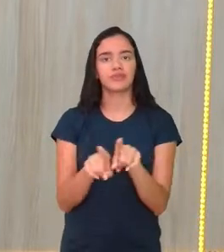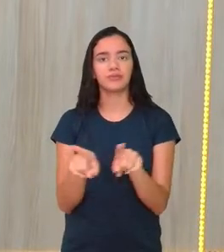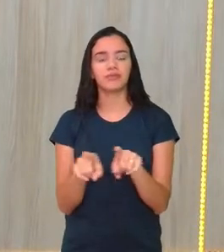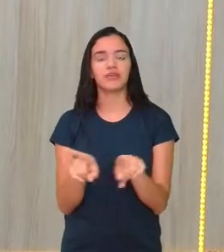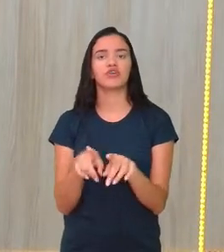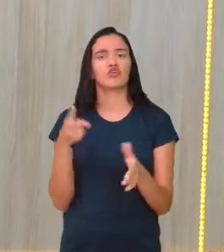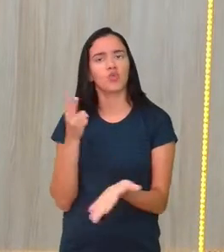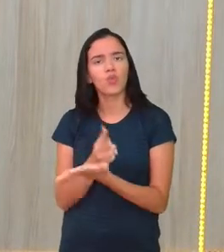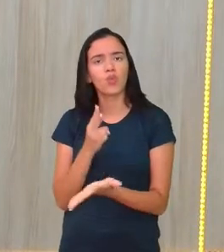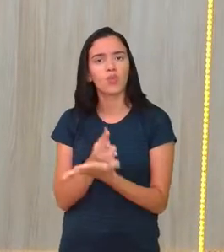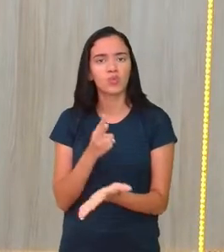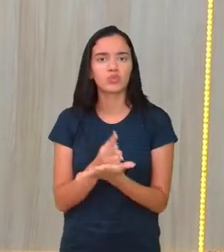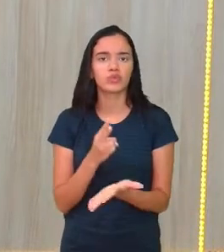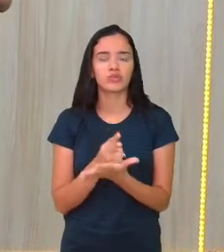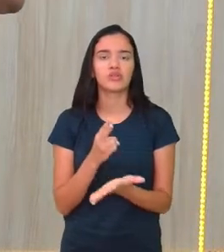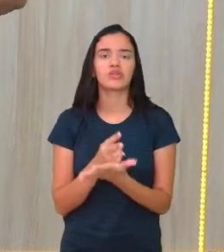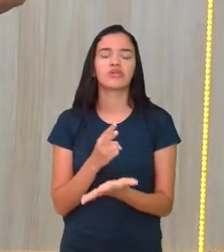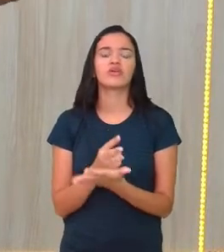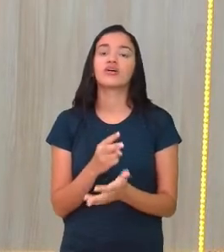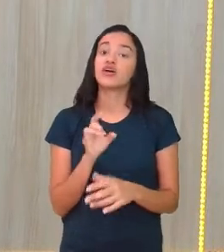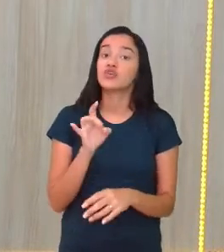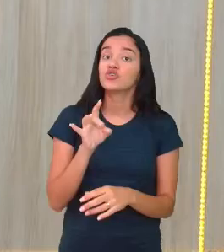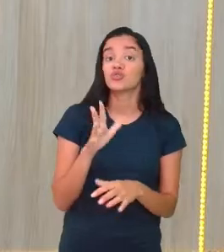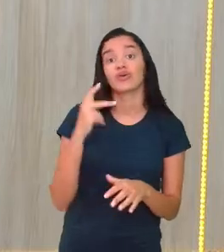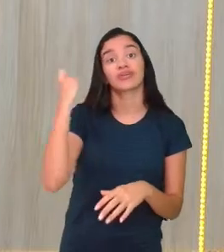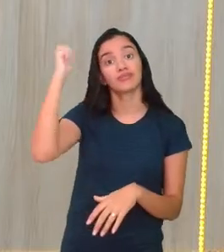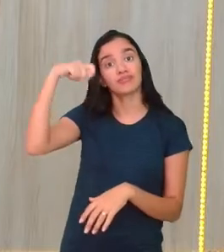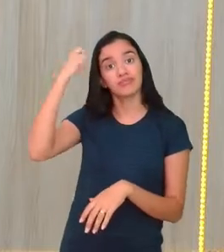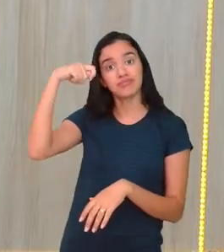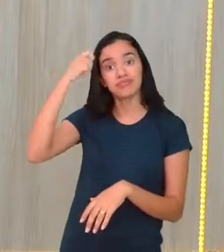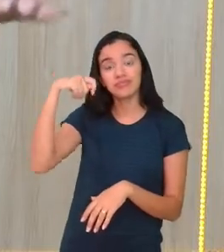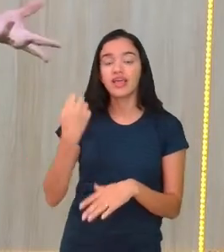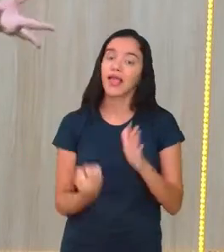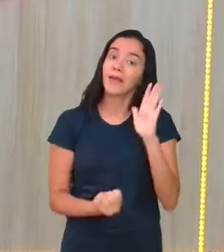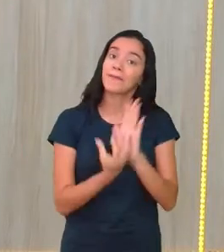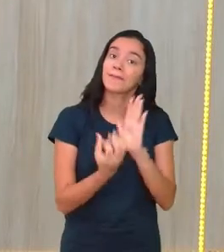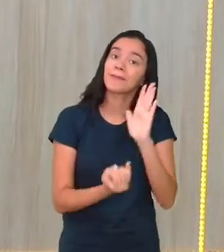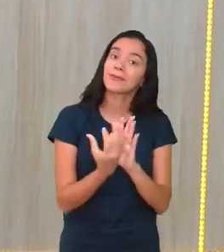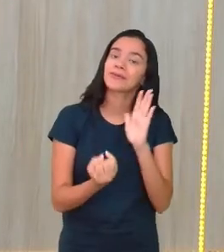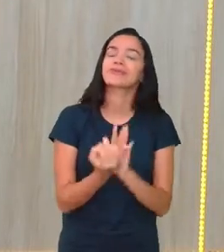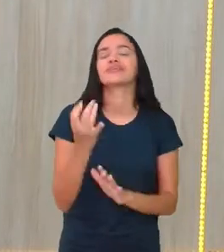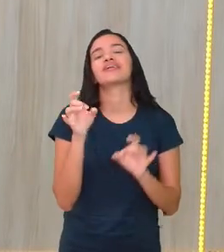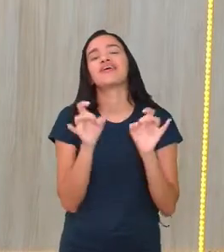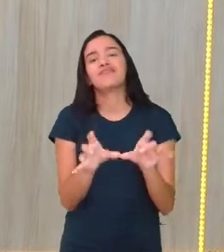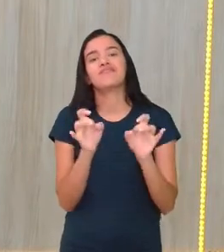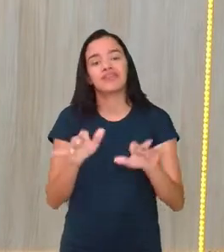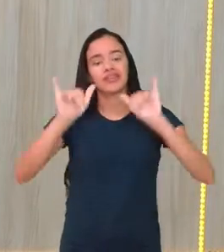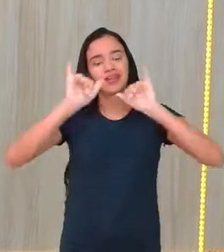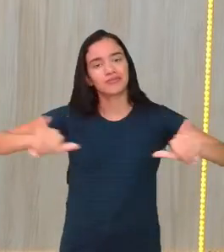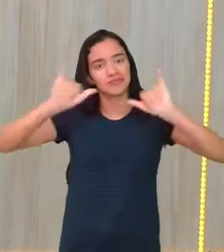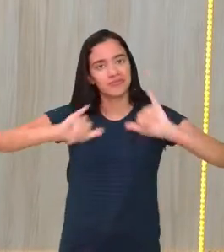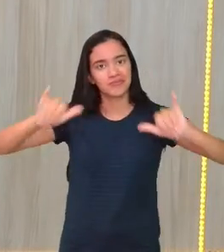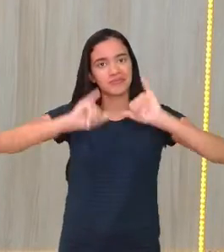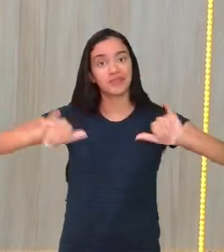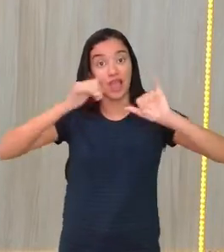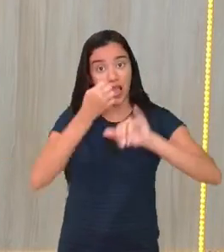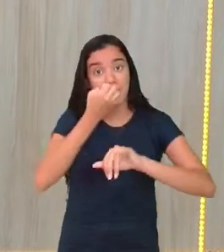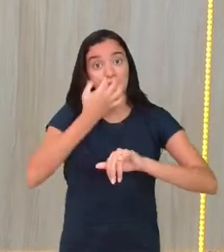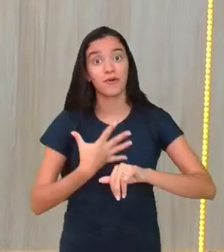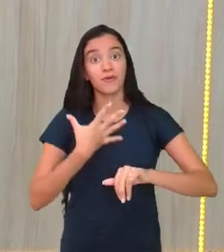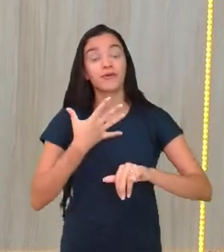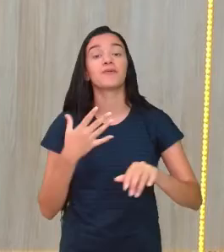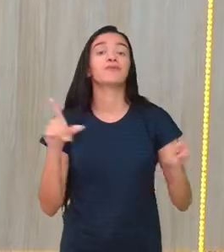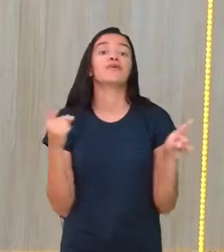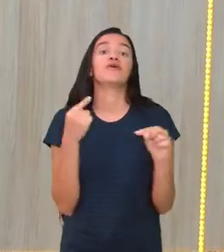étnica. Continua sendo música étnica, só que gravada, reproduzida, vendida, exato. Divulgada. E isso é muito bom, porque